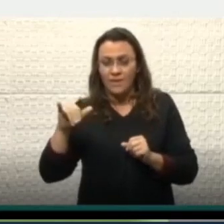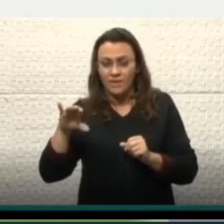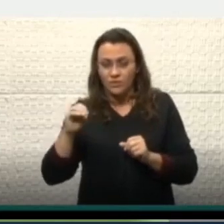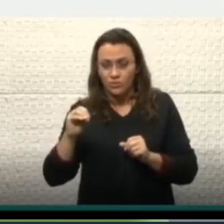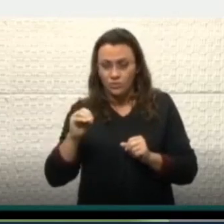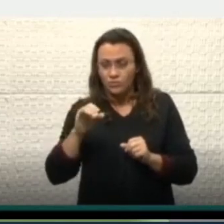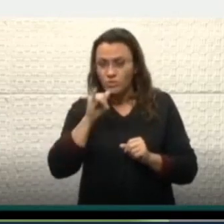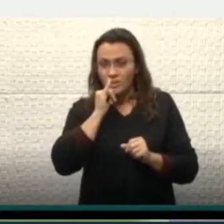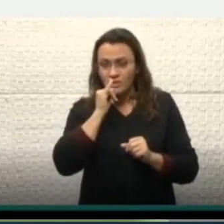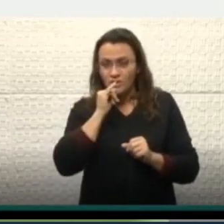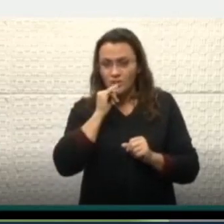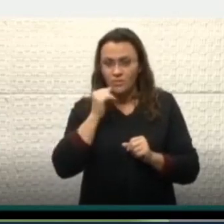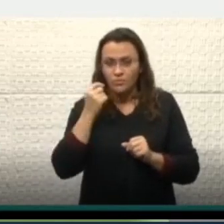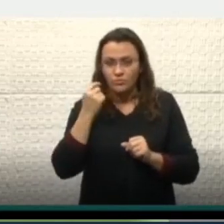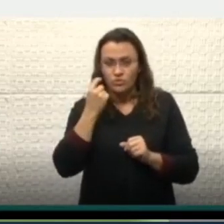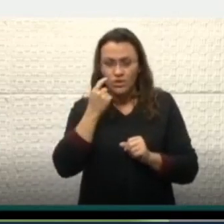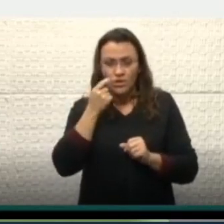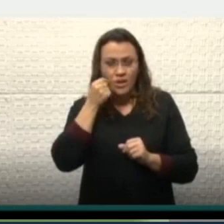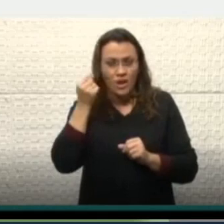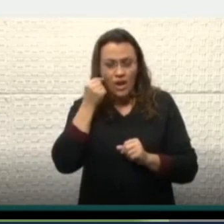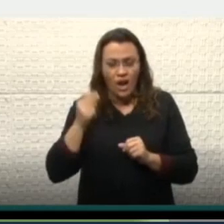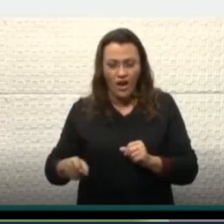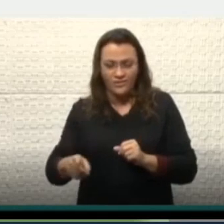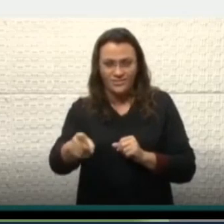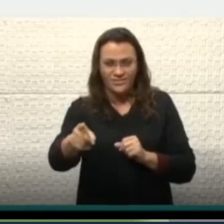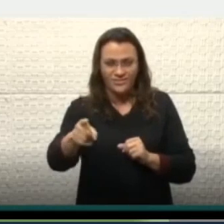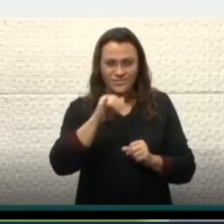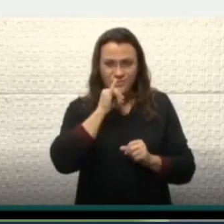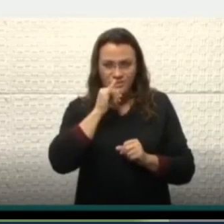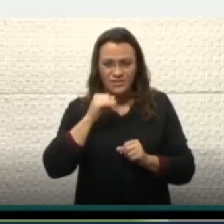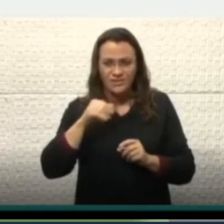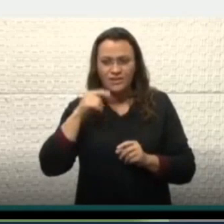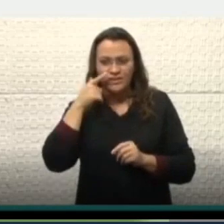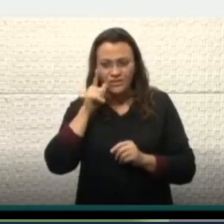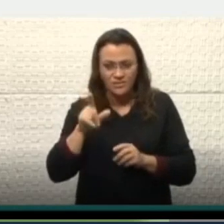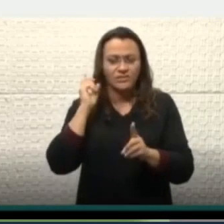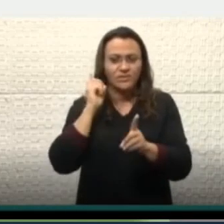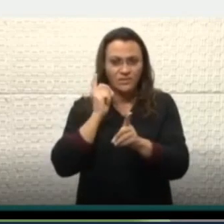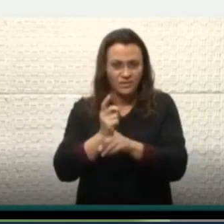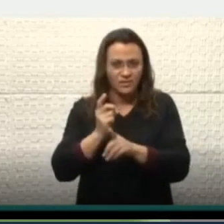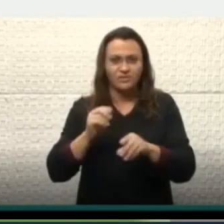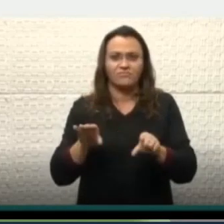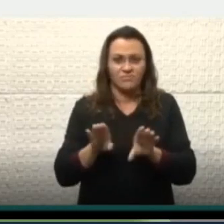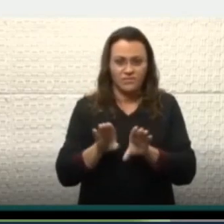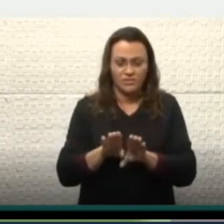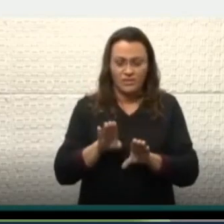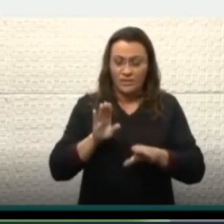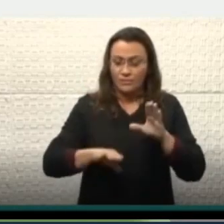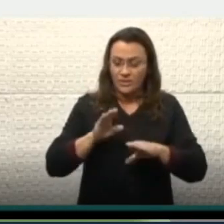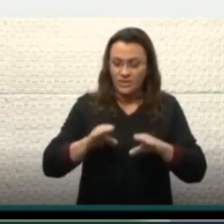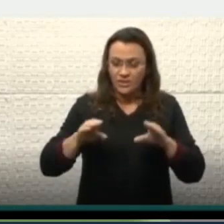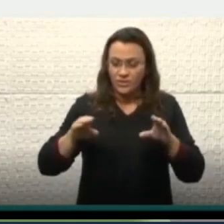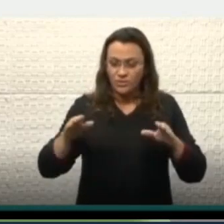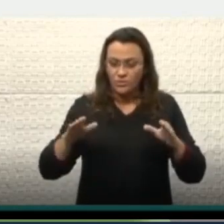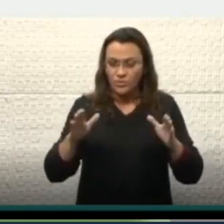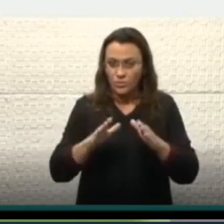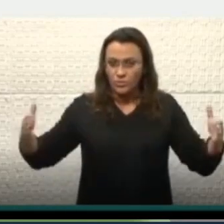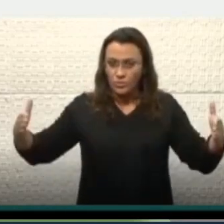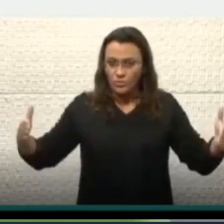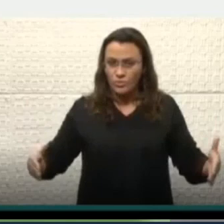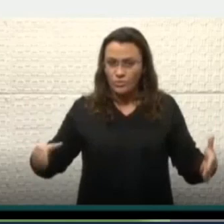rato é muito comum a gente encontrar em muitos desses materiais, tá? Pelo tipo de armazenamento, em sacas muitas vezes,